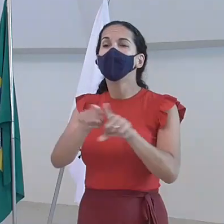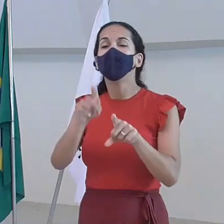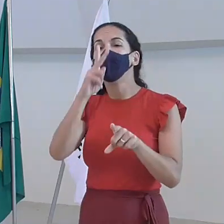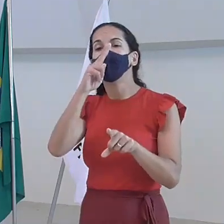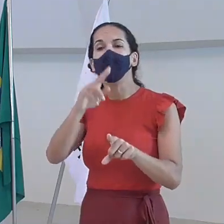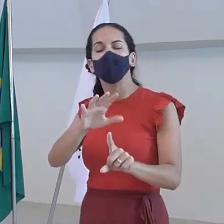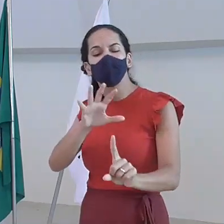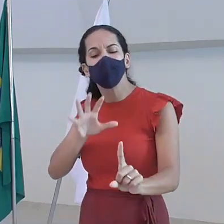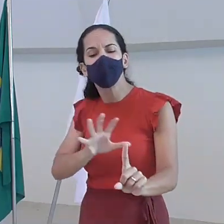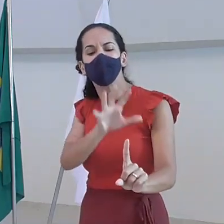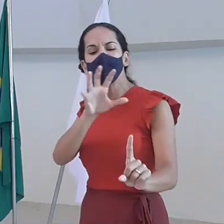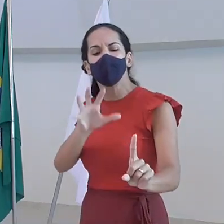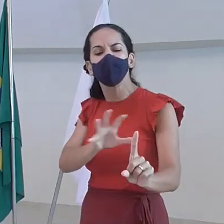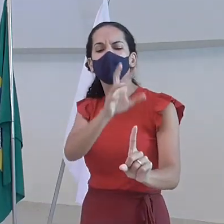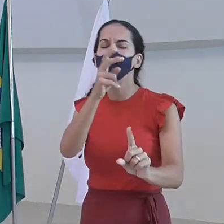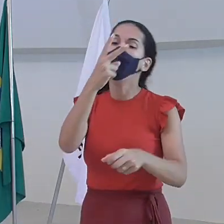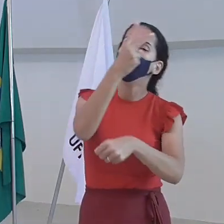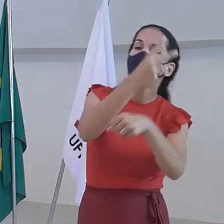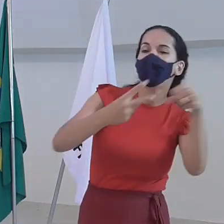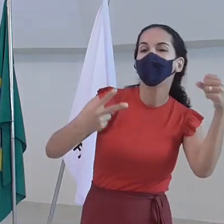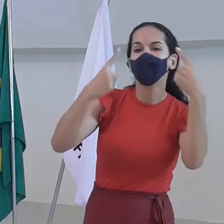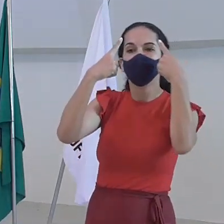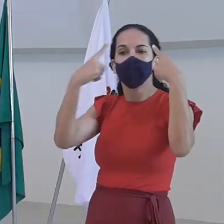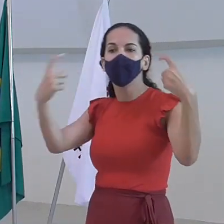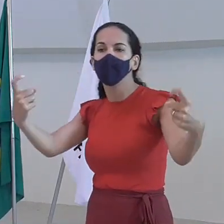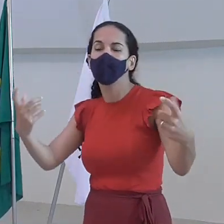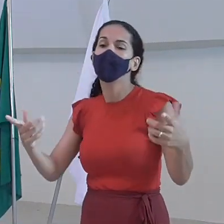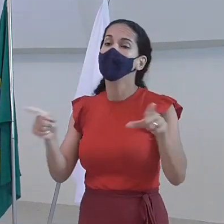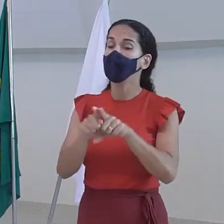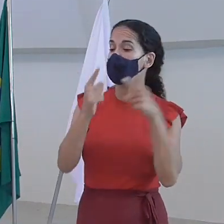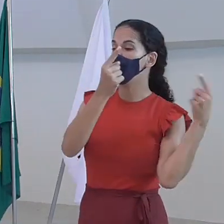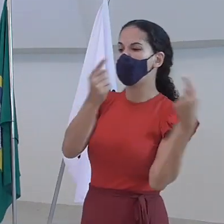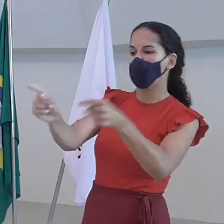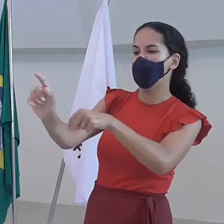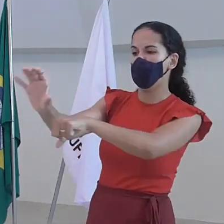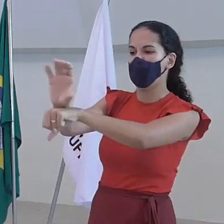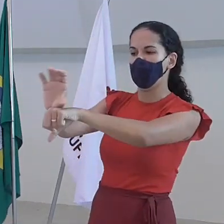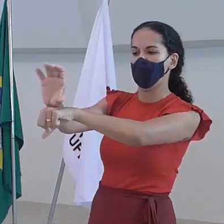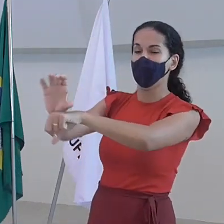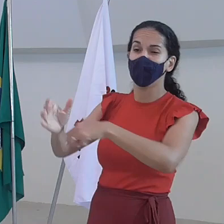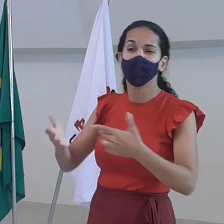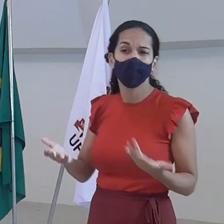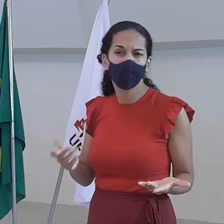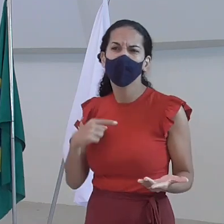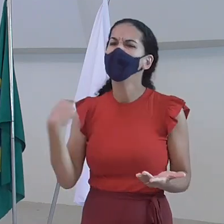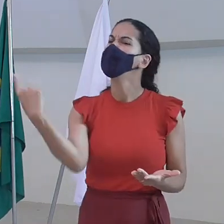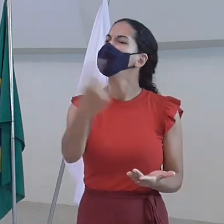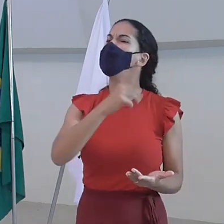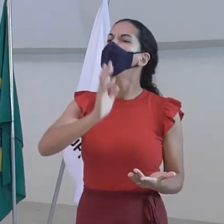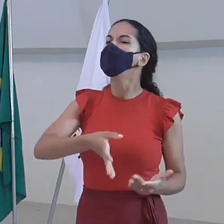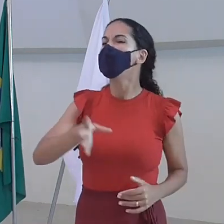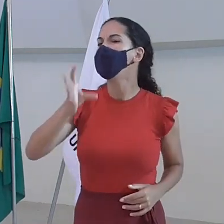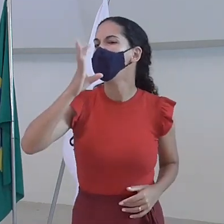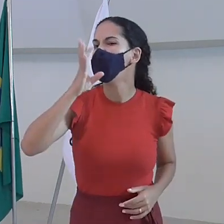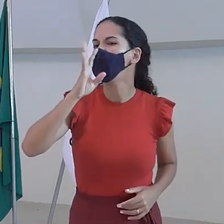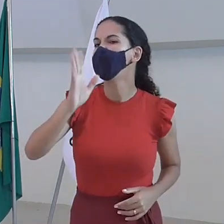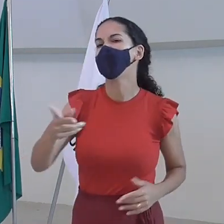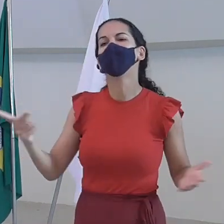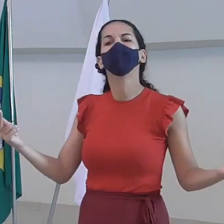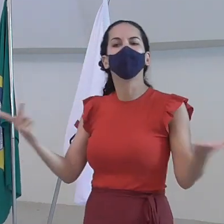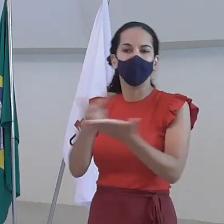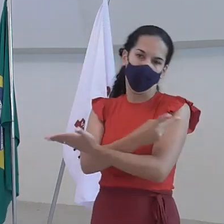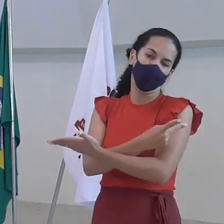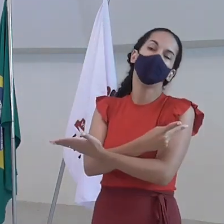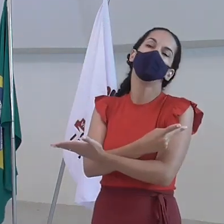à violência e à ruptura da ordem constitucional. Assistimos recentemente a